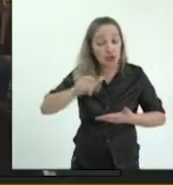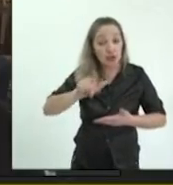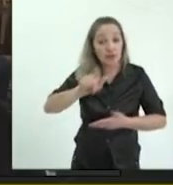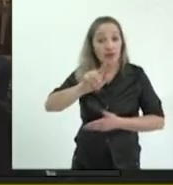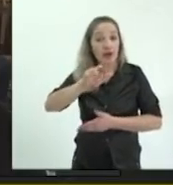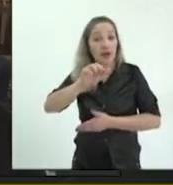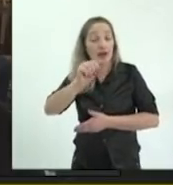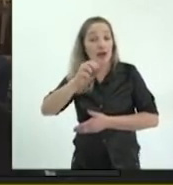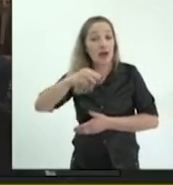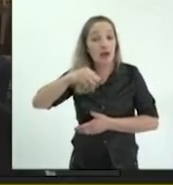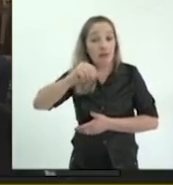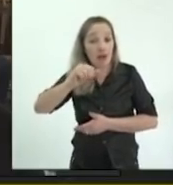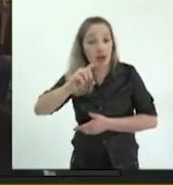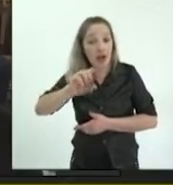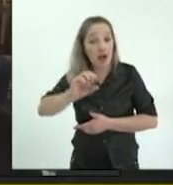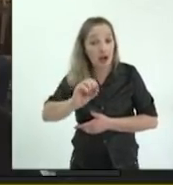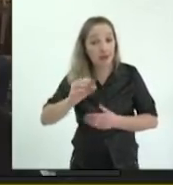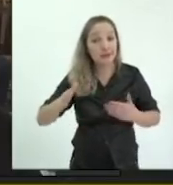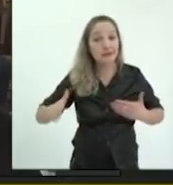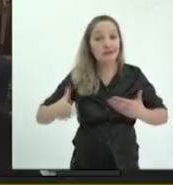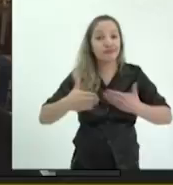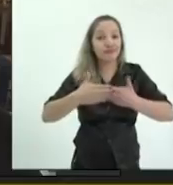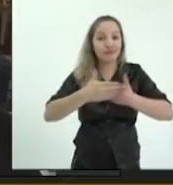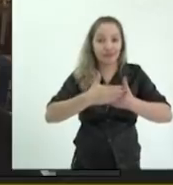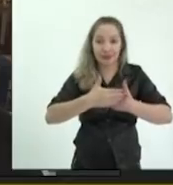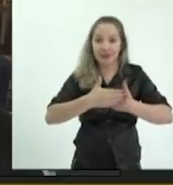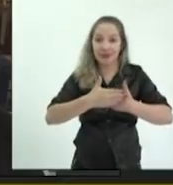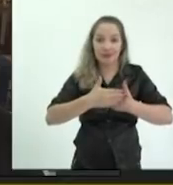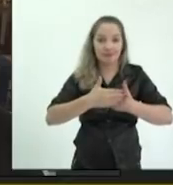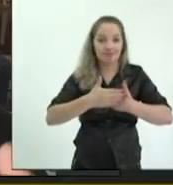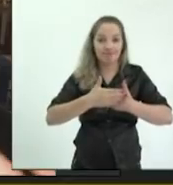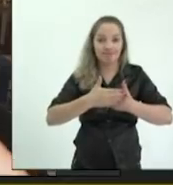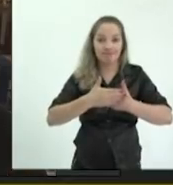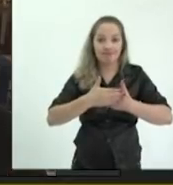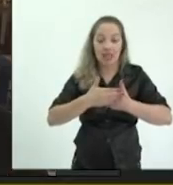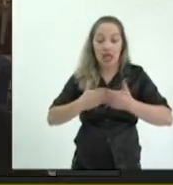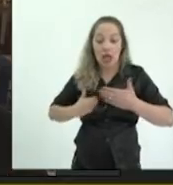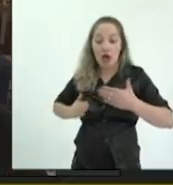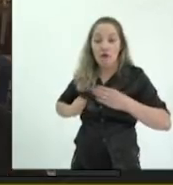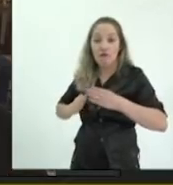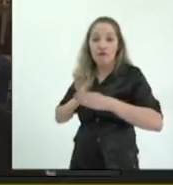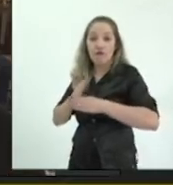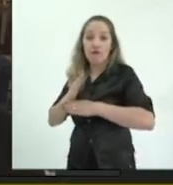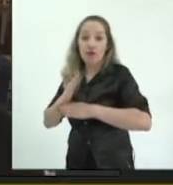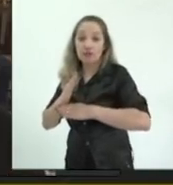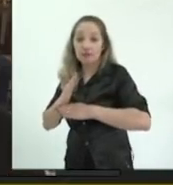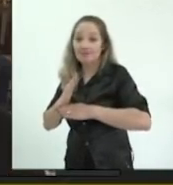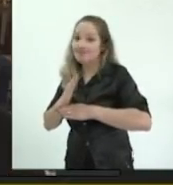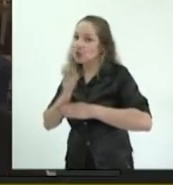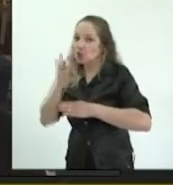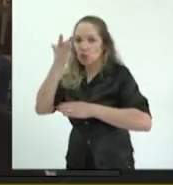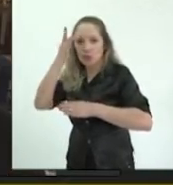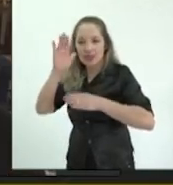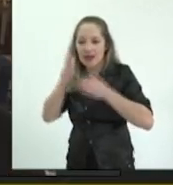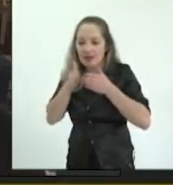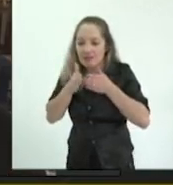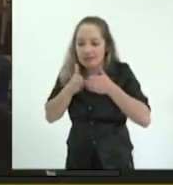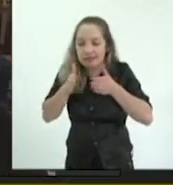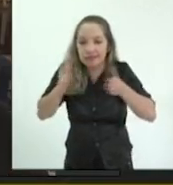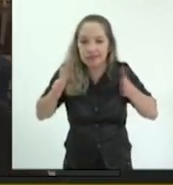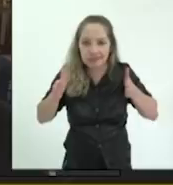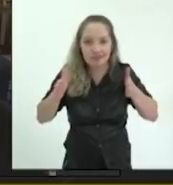As fronteiras, a gente não tem a menor ideia de quando vão ser abertas, então você compra uma passagem para o